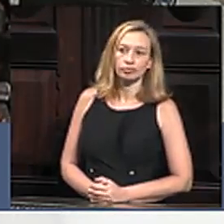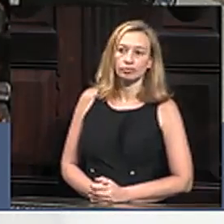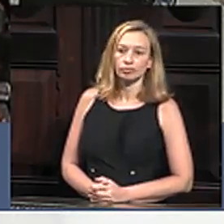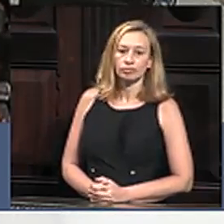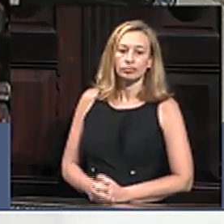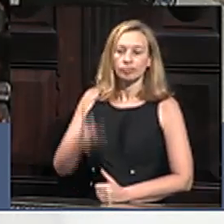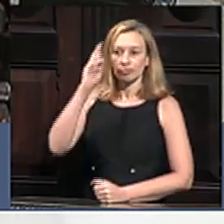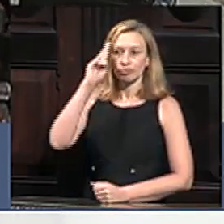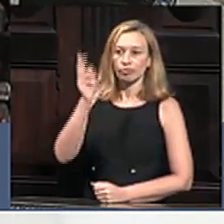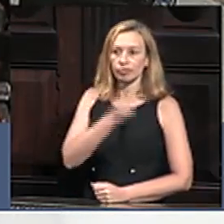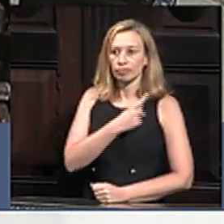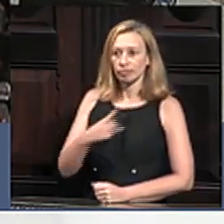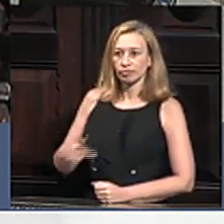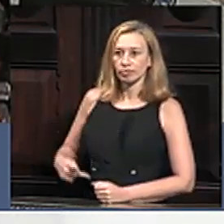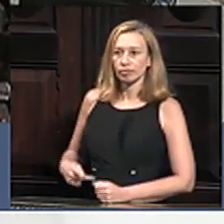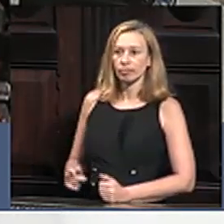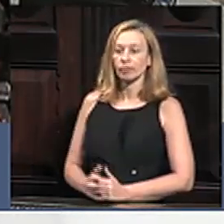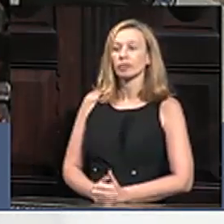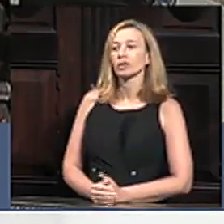Senhor presidente,